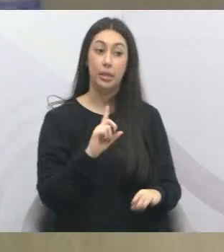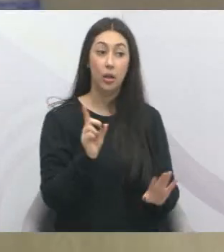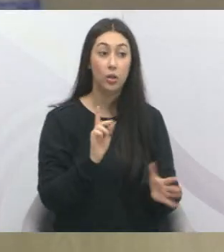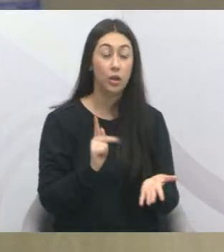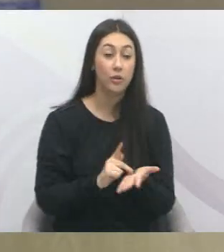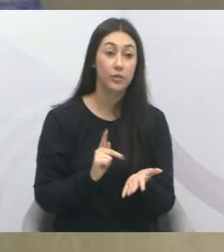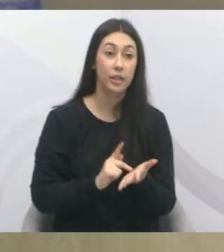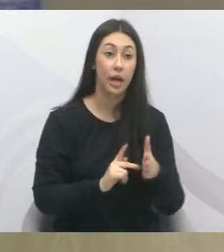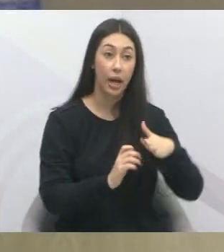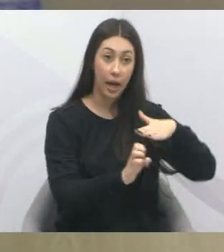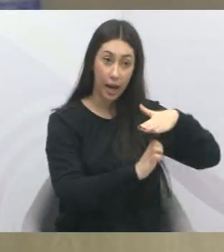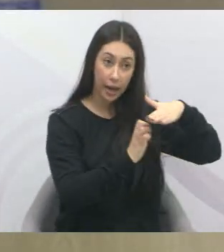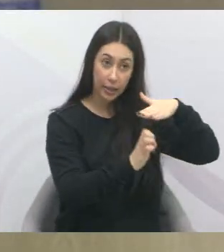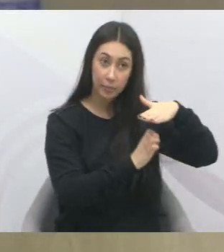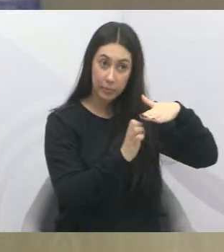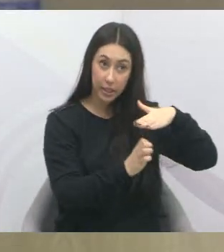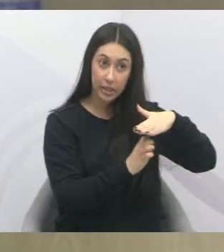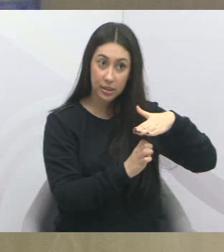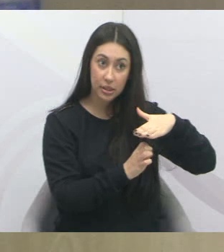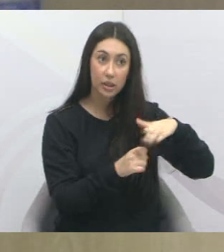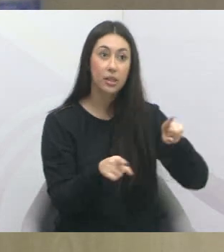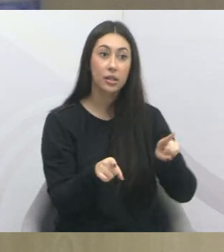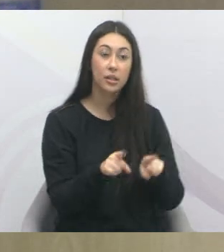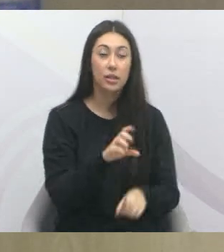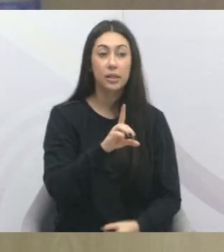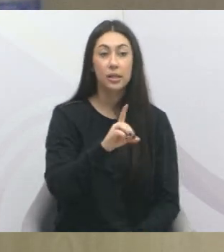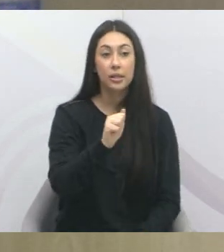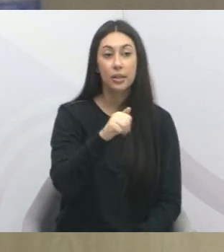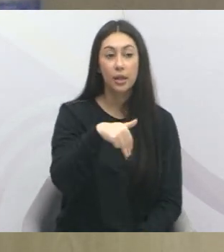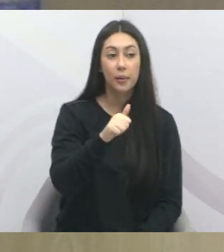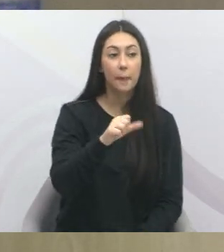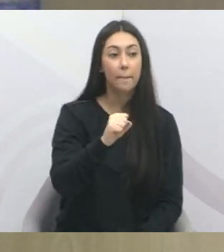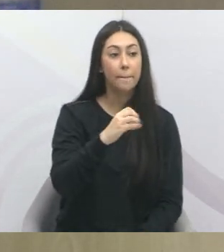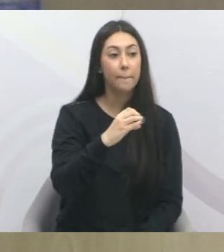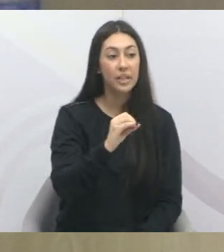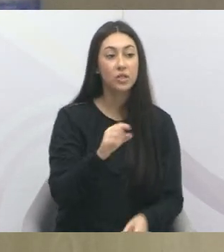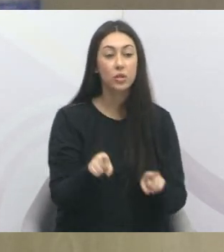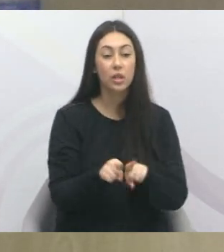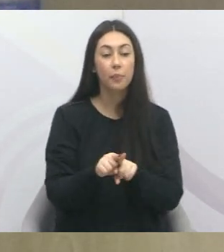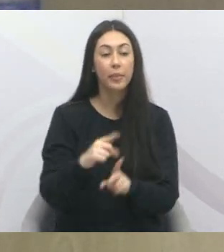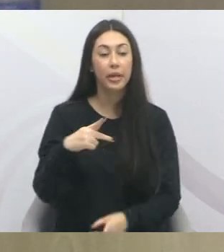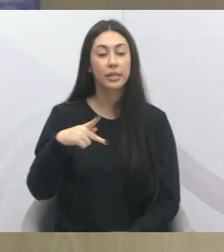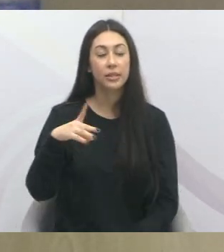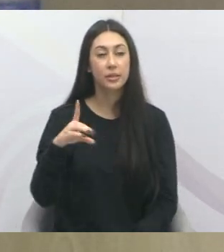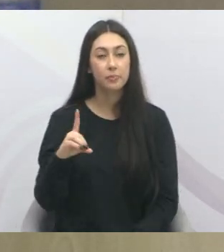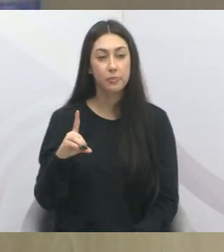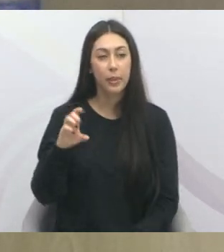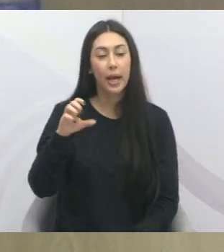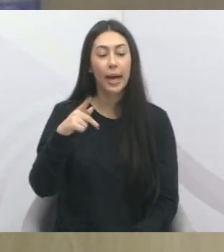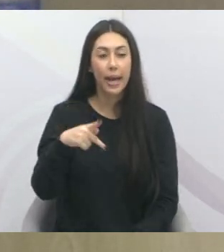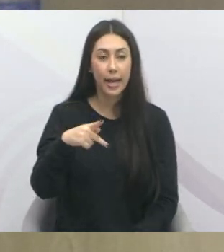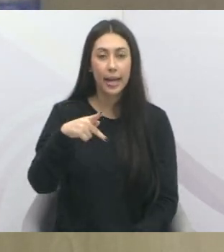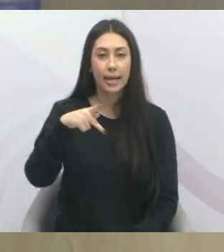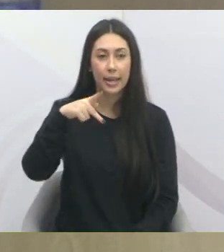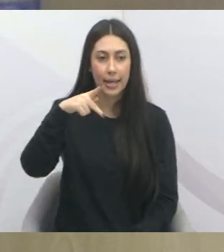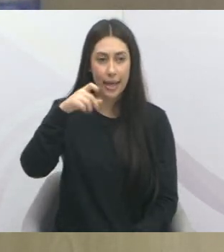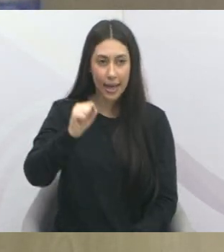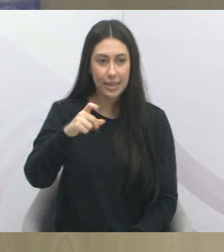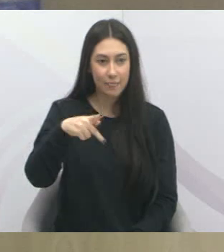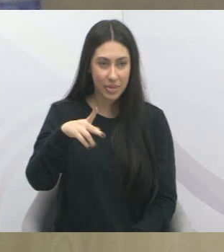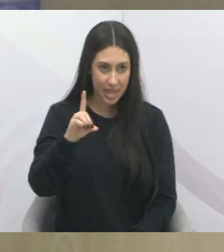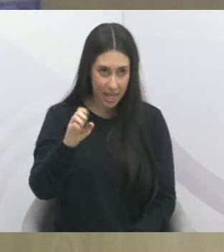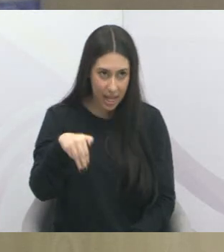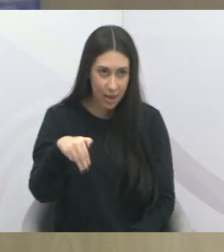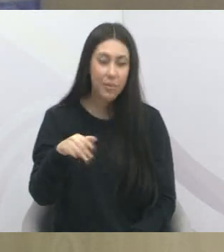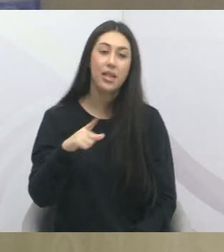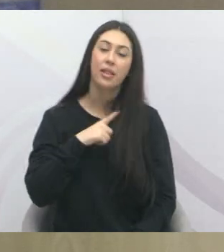a Damasco e assim como a SPDM, eles têm contrato conosco fechado. Então, ali